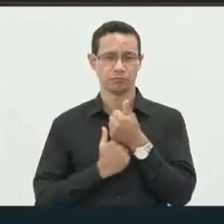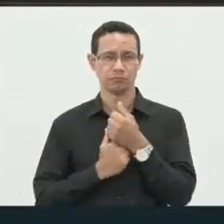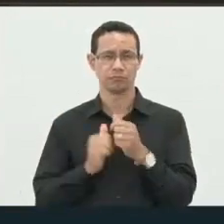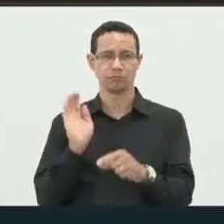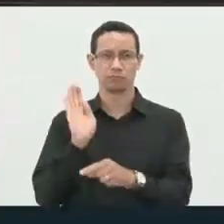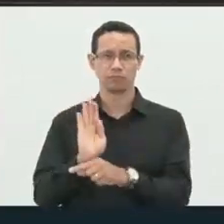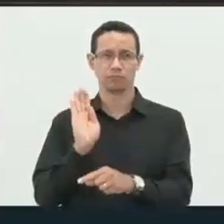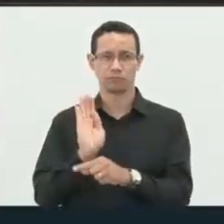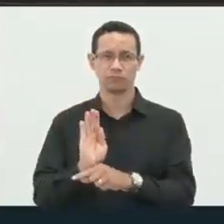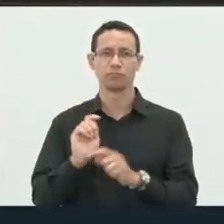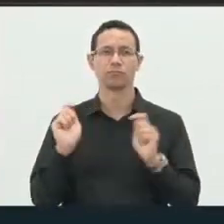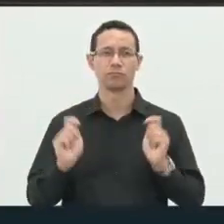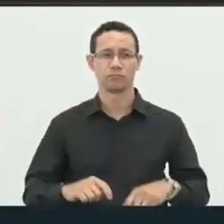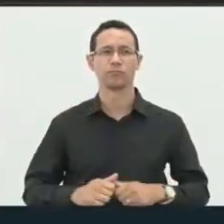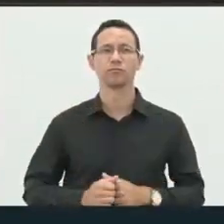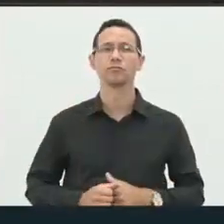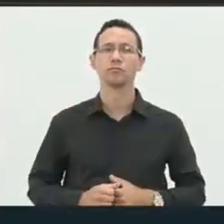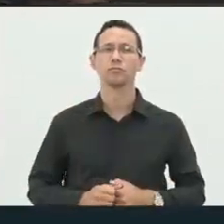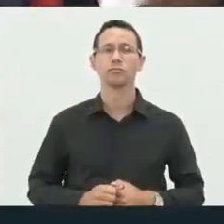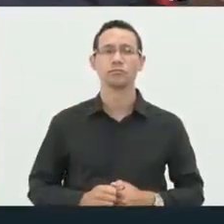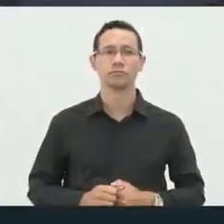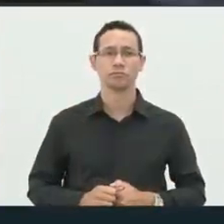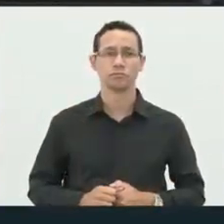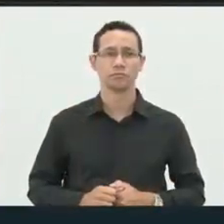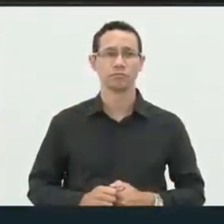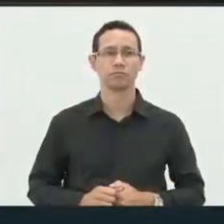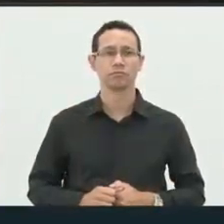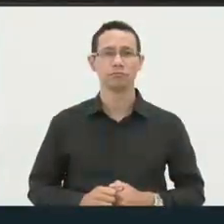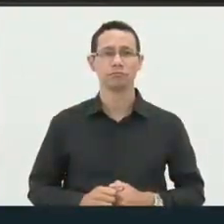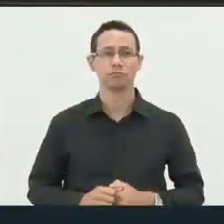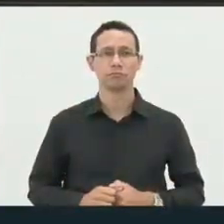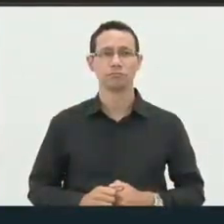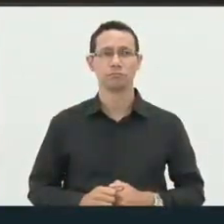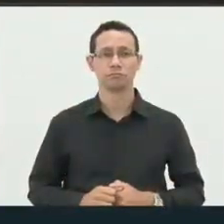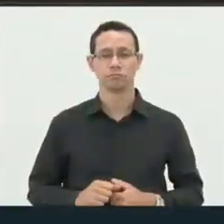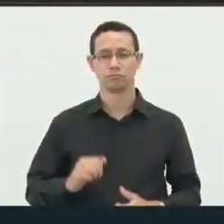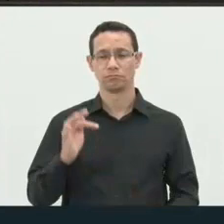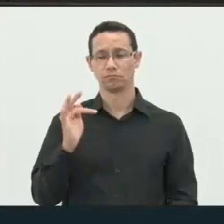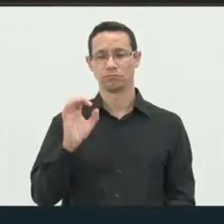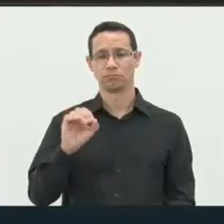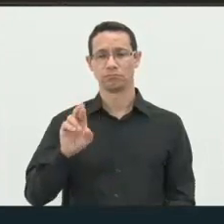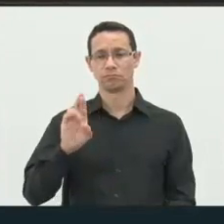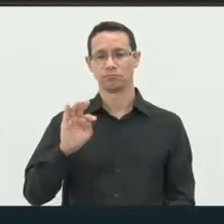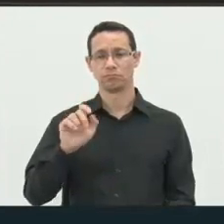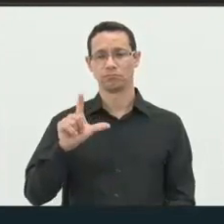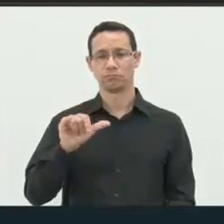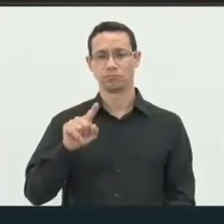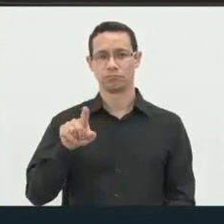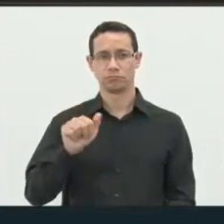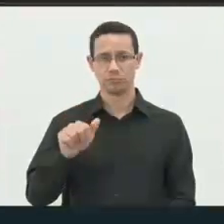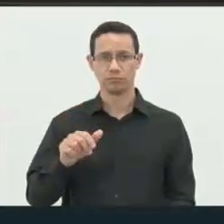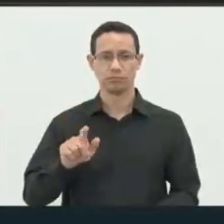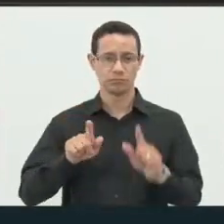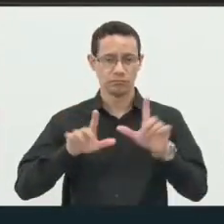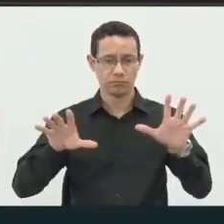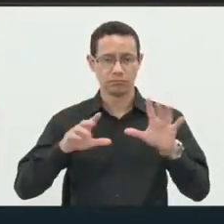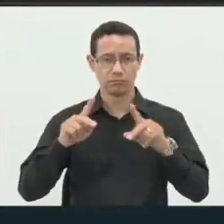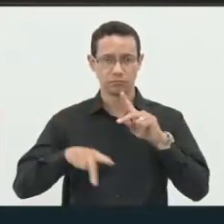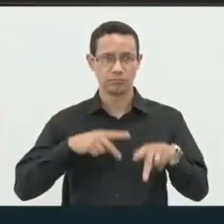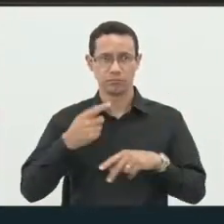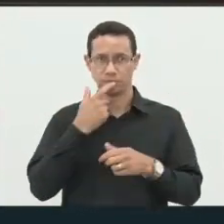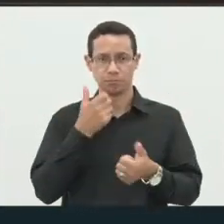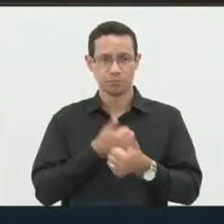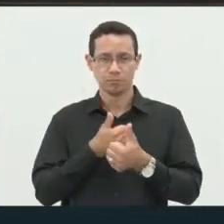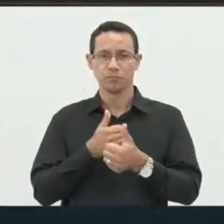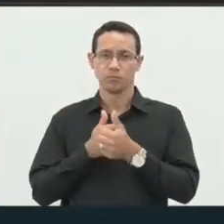de trazer assim é uma fortaleza não população de Guarulhos nós estamos ao lado de